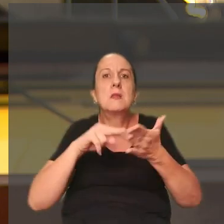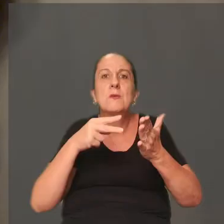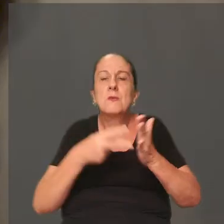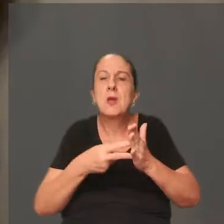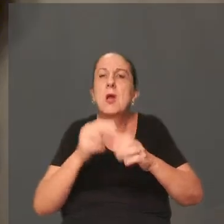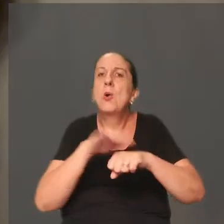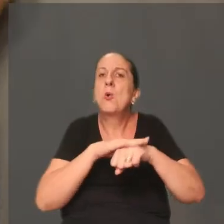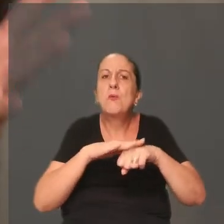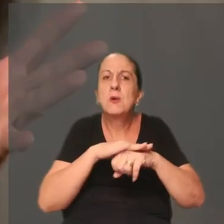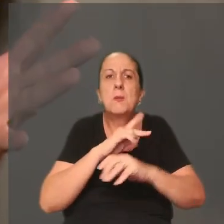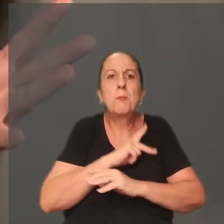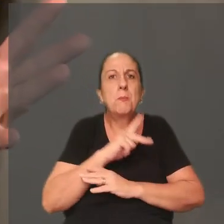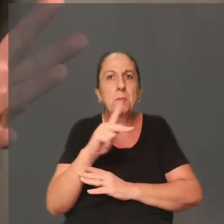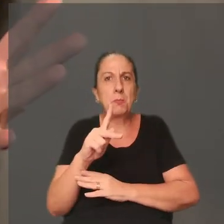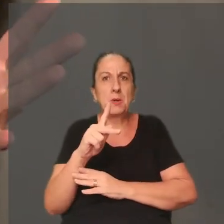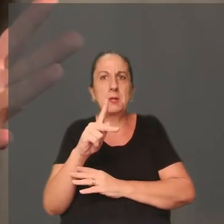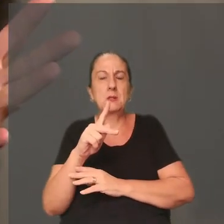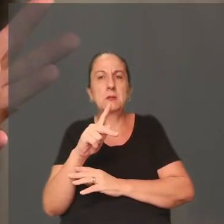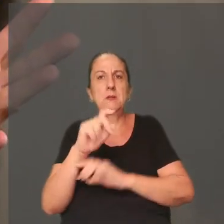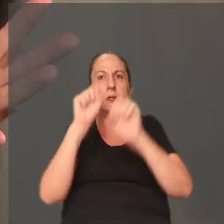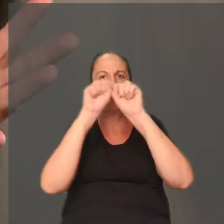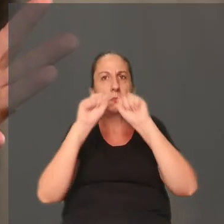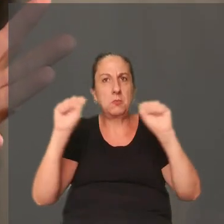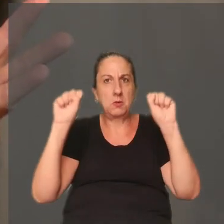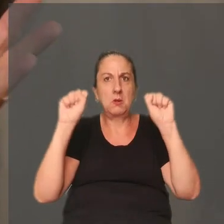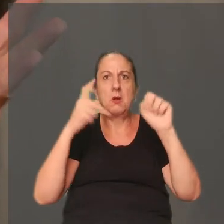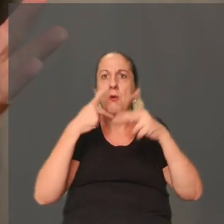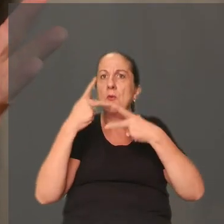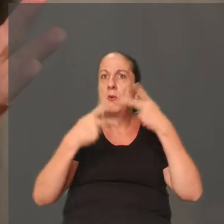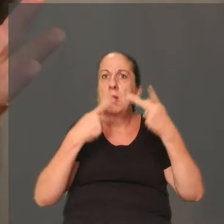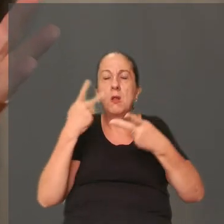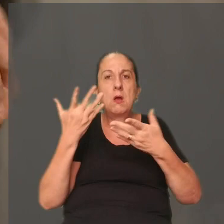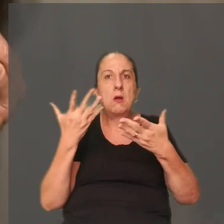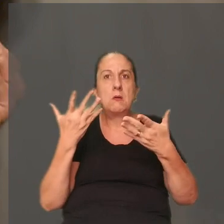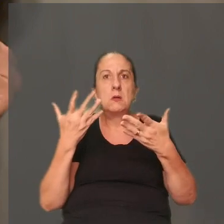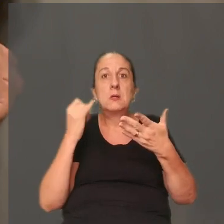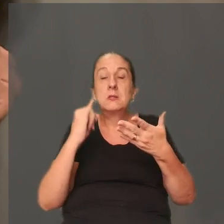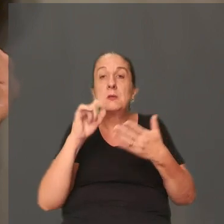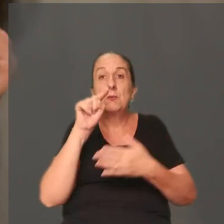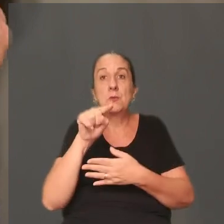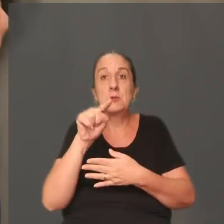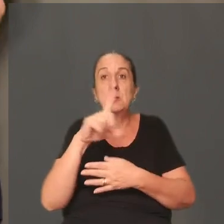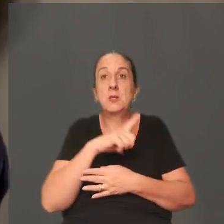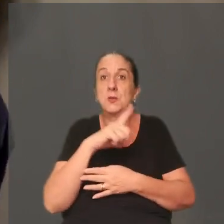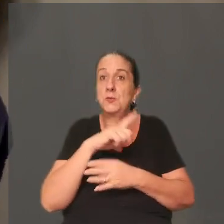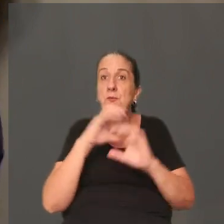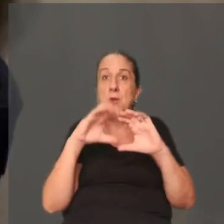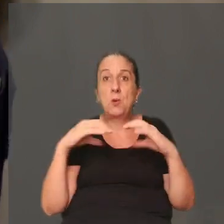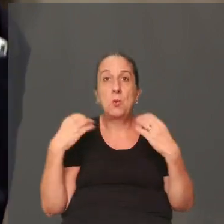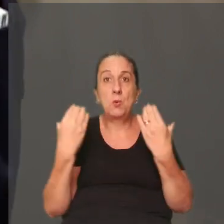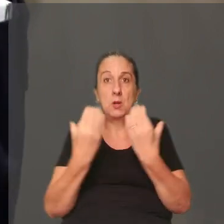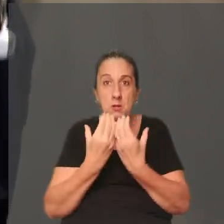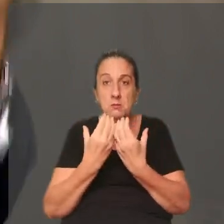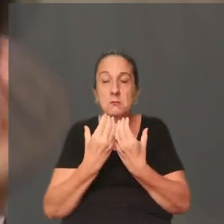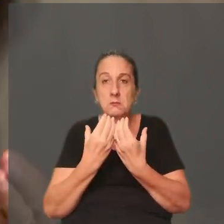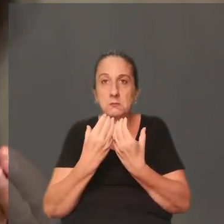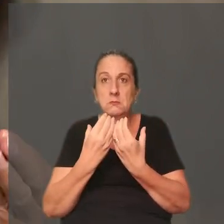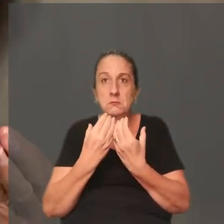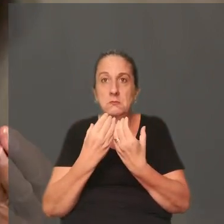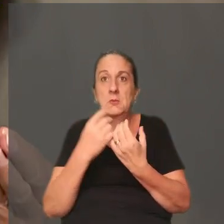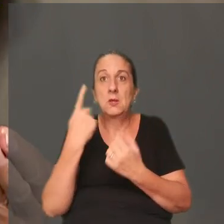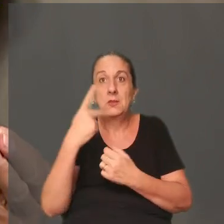do Trabalho. Conversava com os presidentes de tribunais para dizer o seguinte: olha, se você tiver um